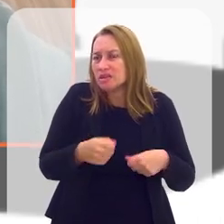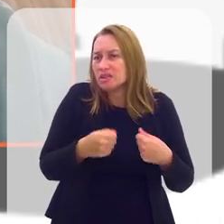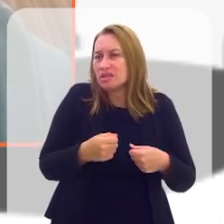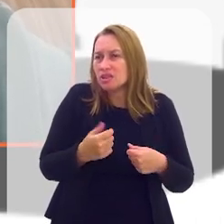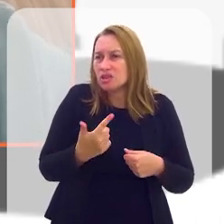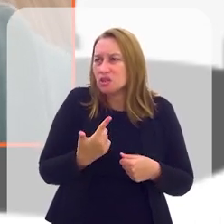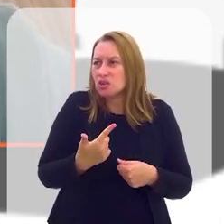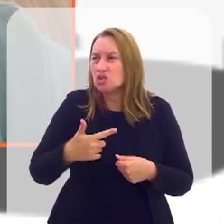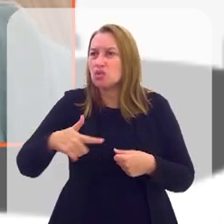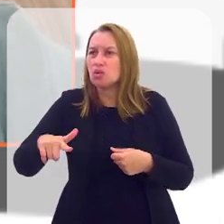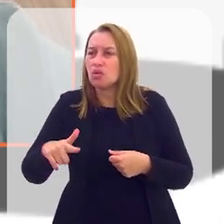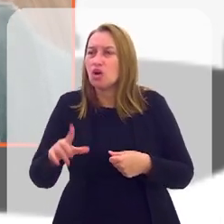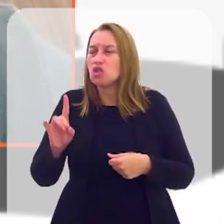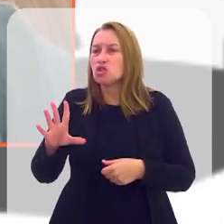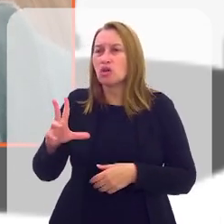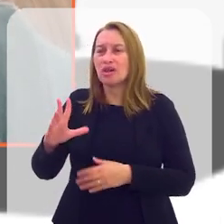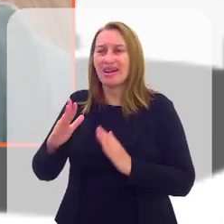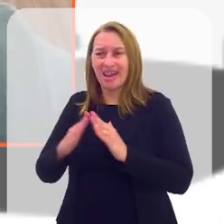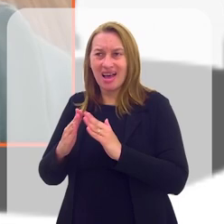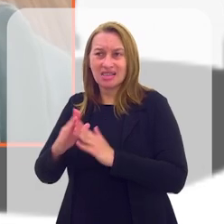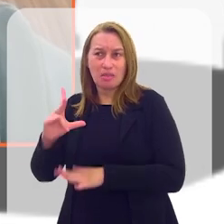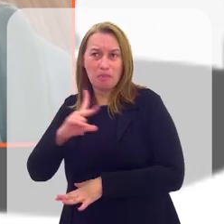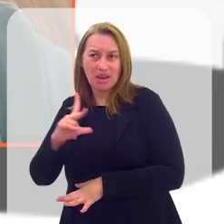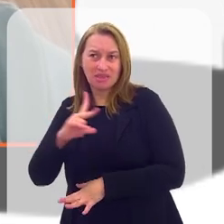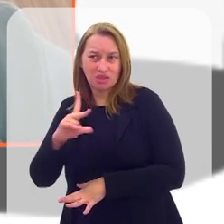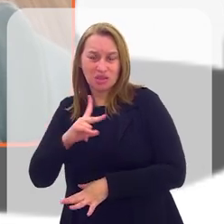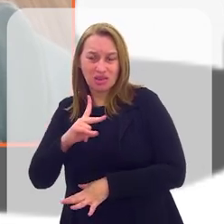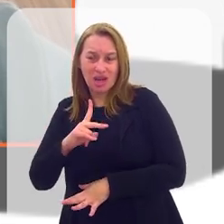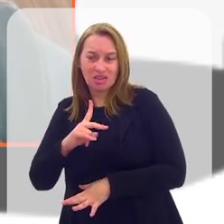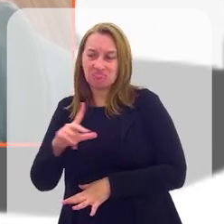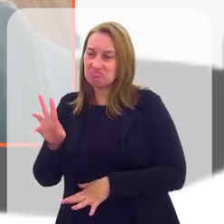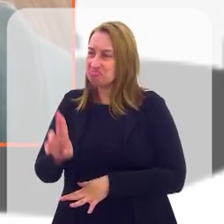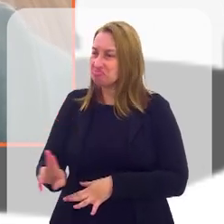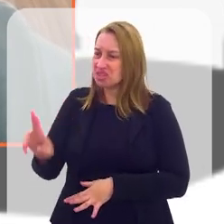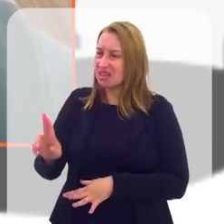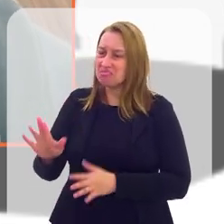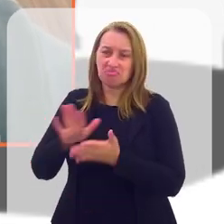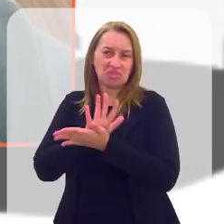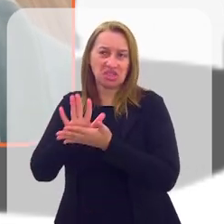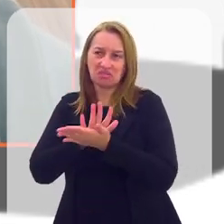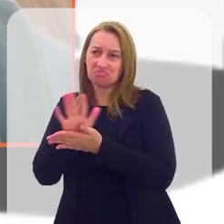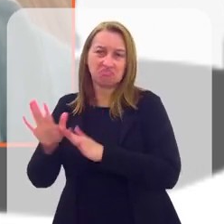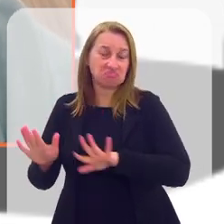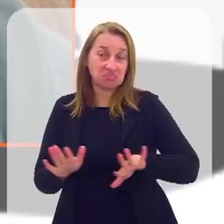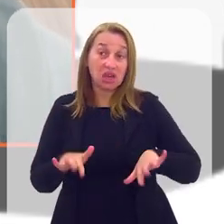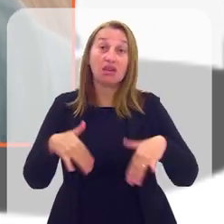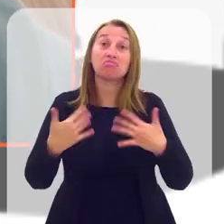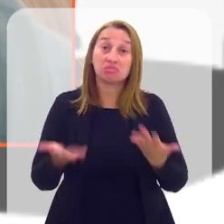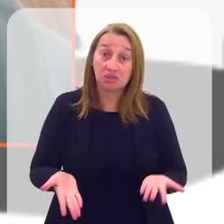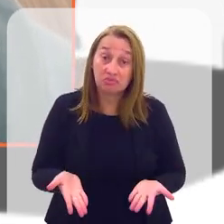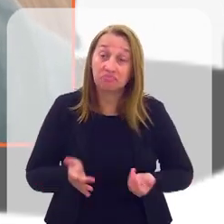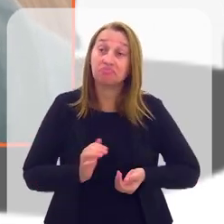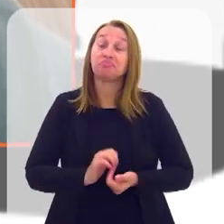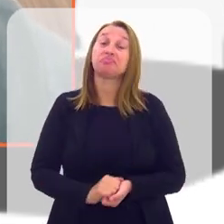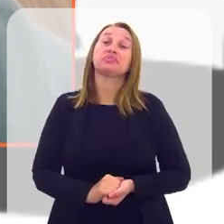de outros, só dos bens particulares que não estão sendo utilizados.